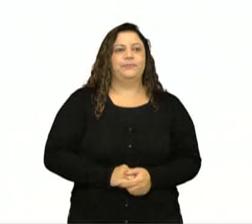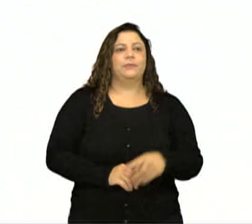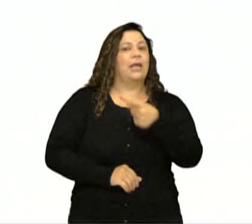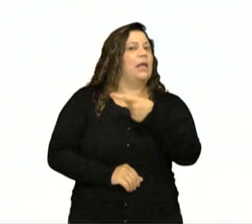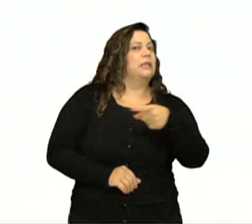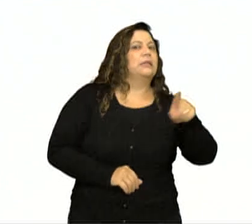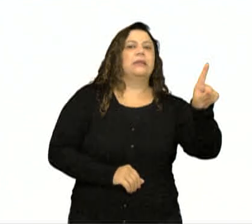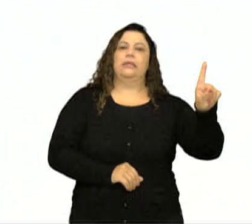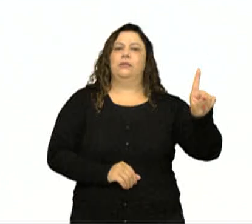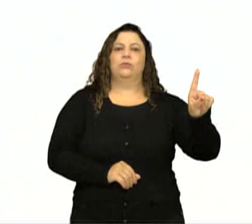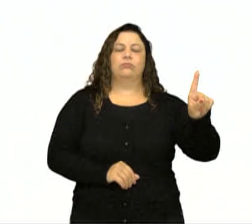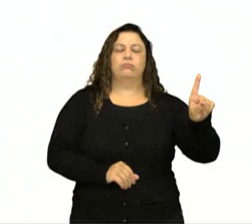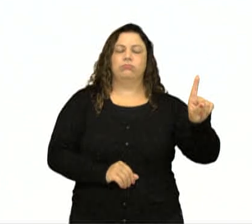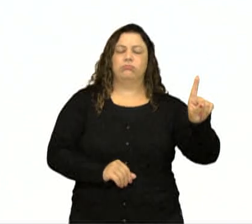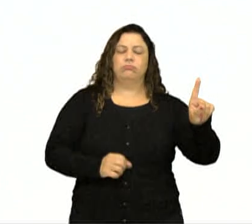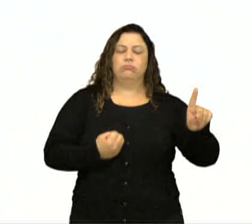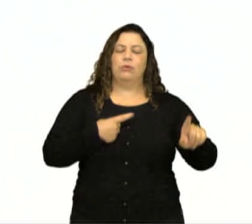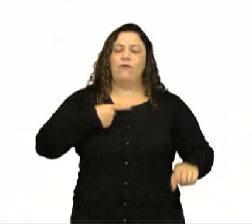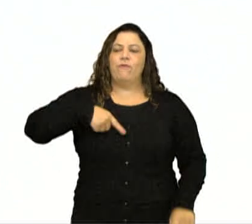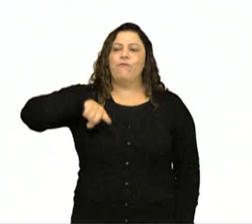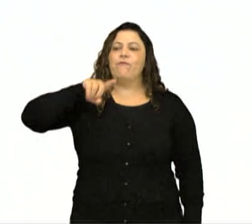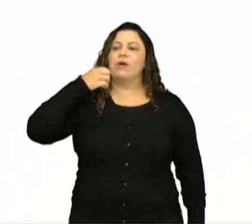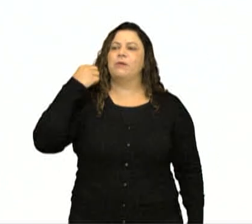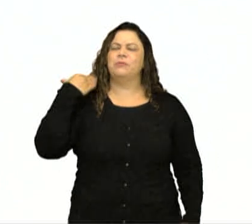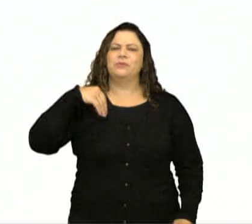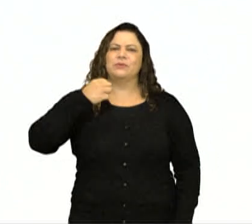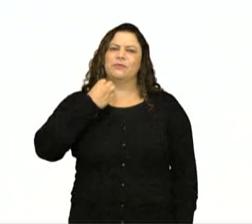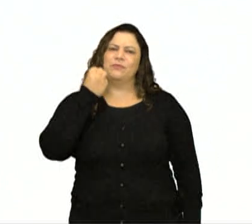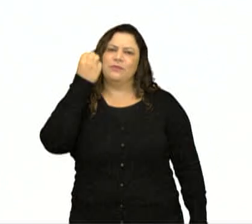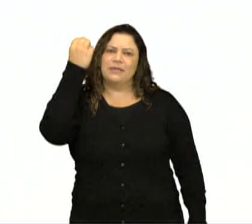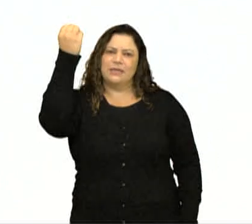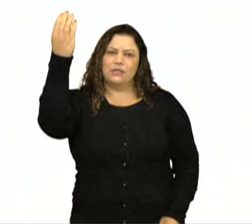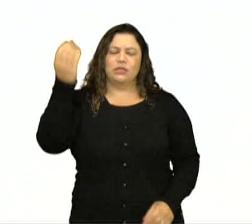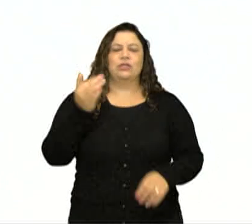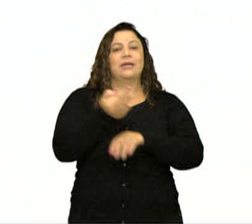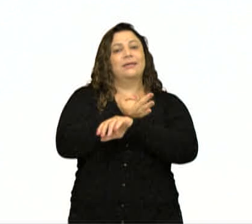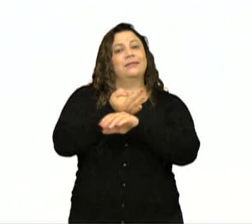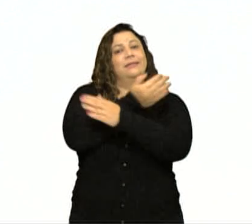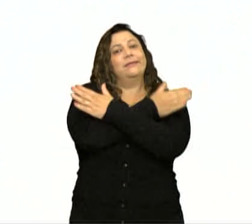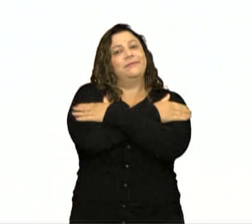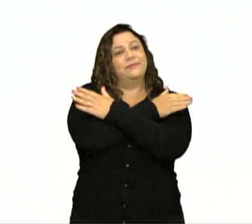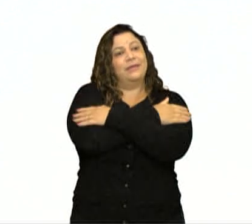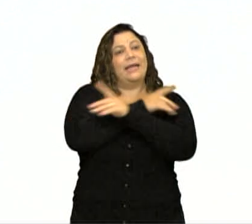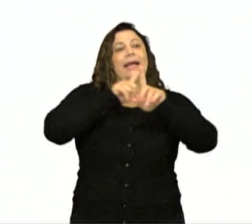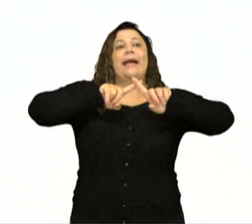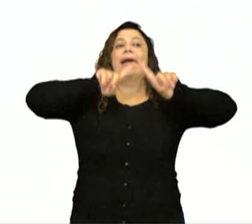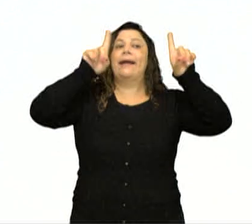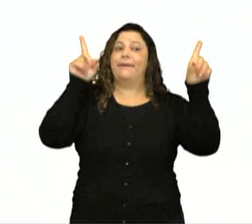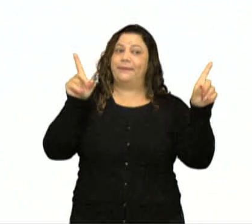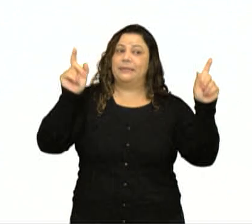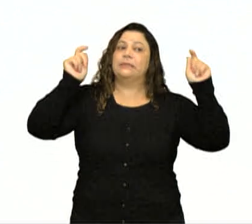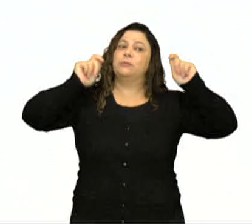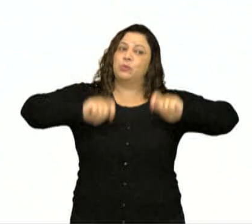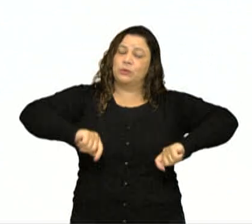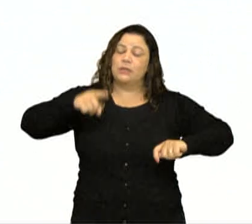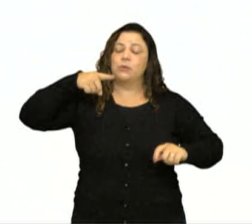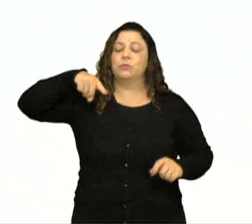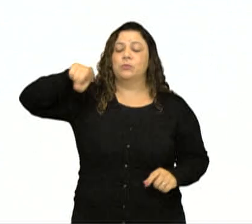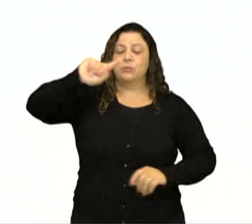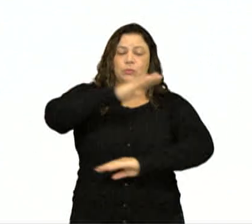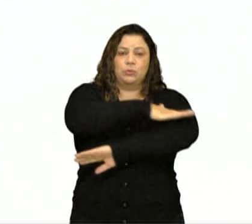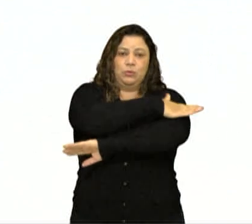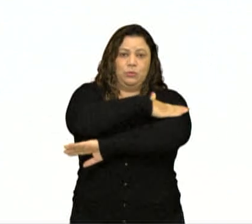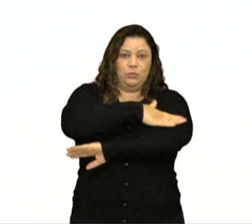viajar nessas férias, filho, mas podemos ir ao parque. Sim, é possível essa construção. Podemos fazer